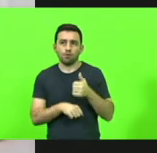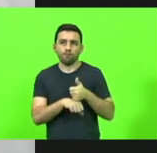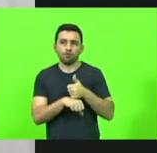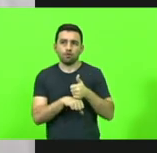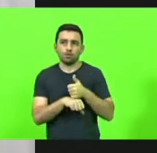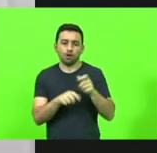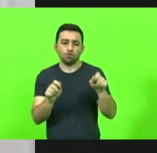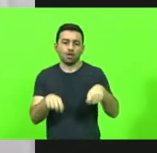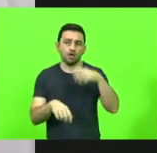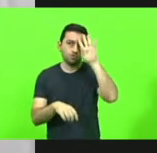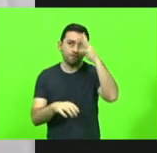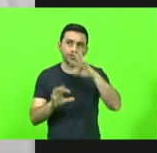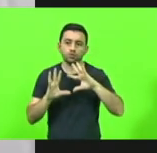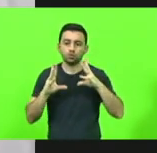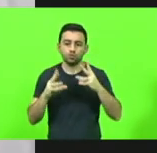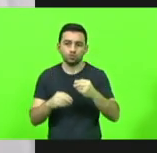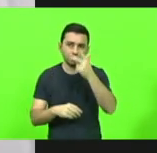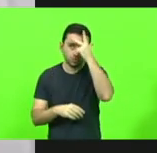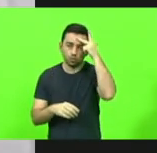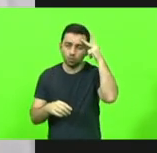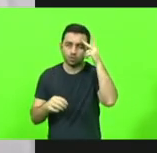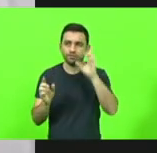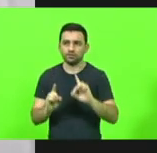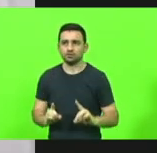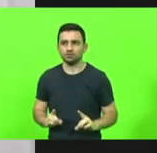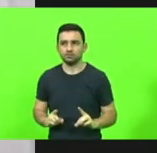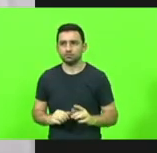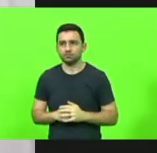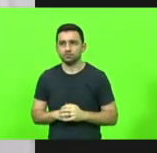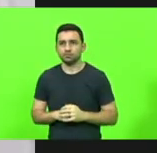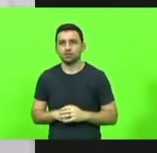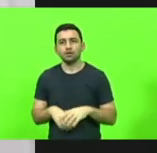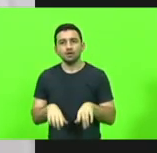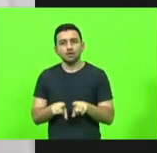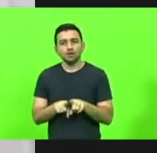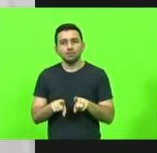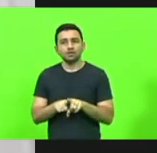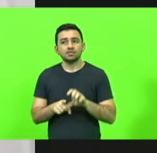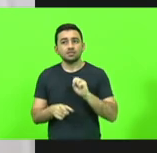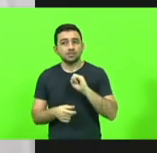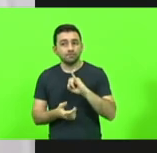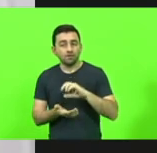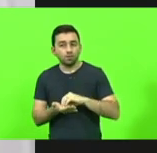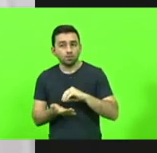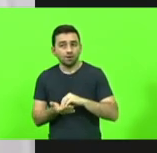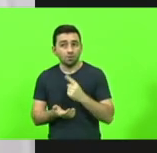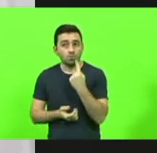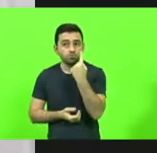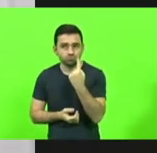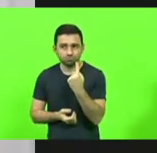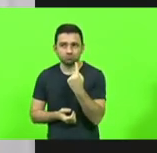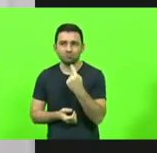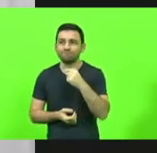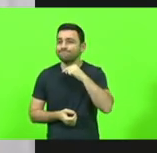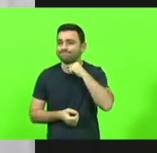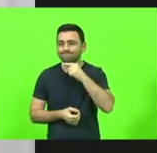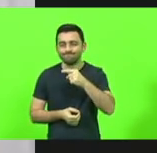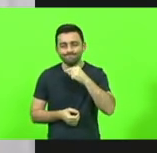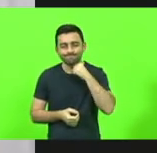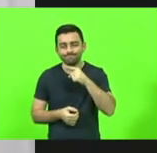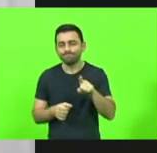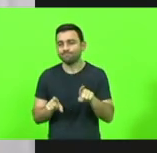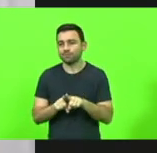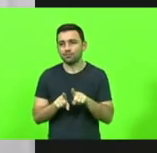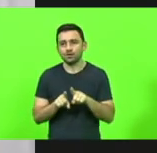resolver todas as questões da pessoa com deficiência. Mas também, se faltar um deles, nós não conseguimos que